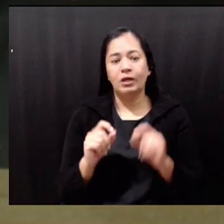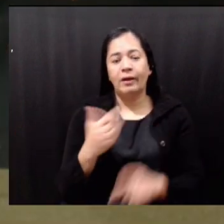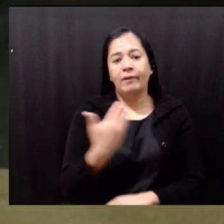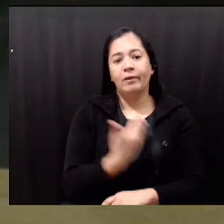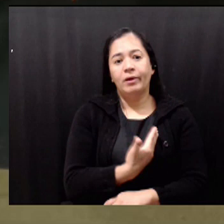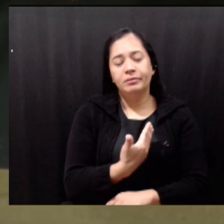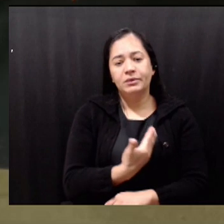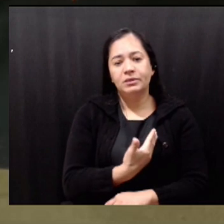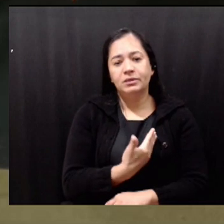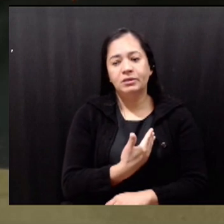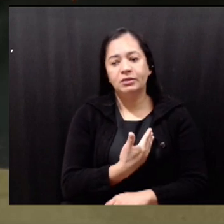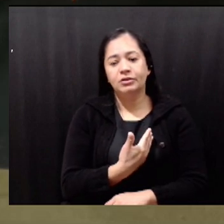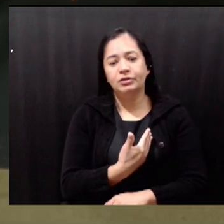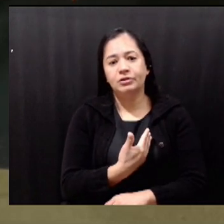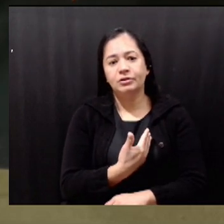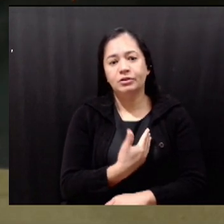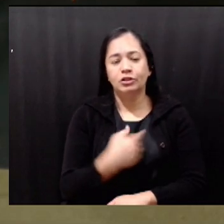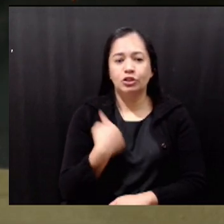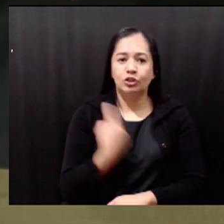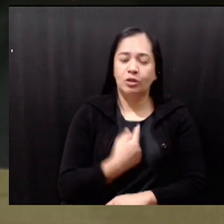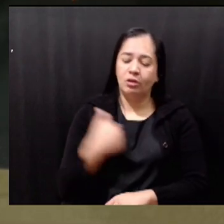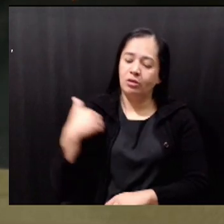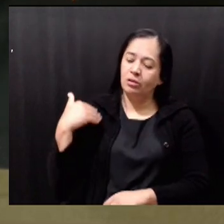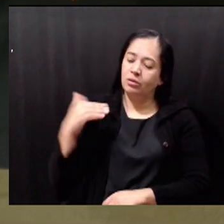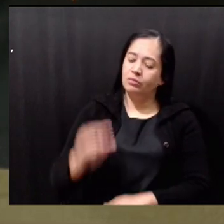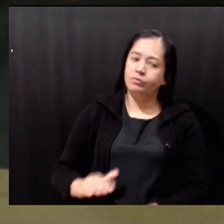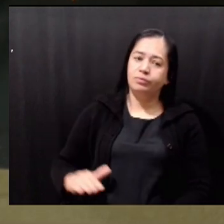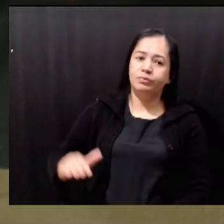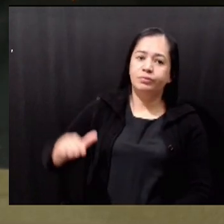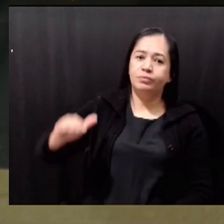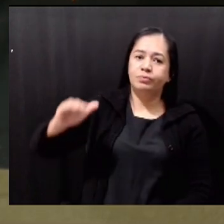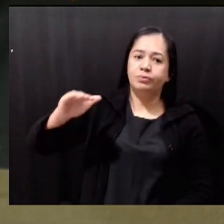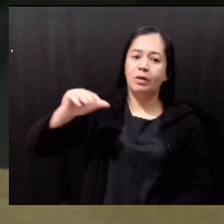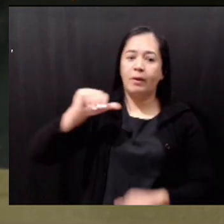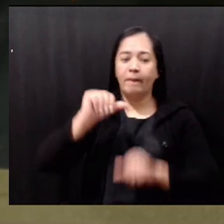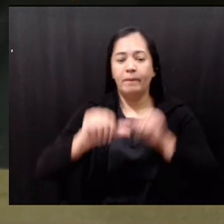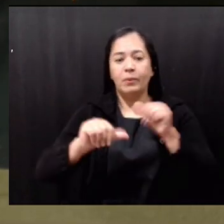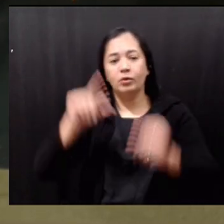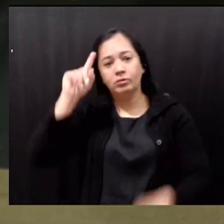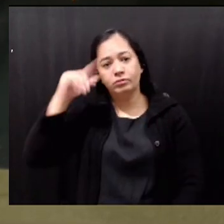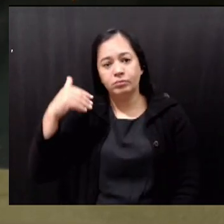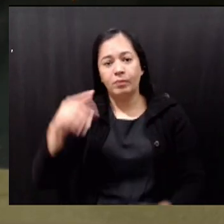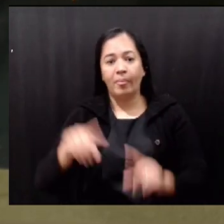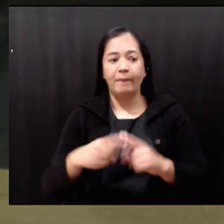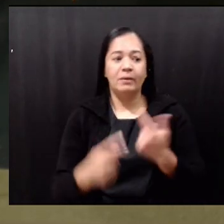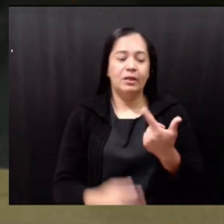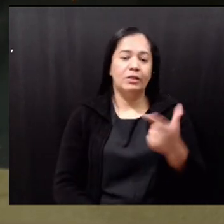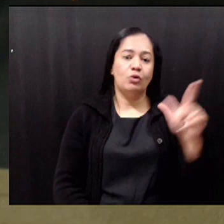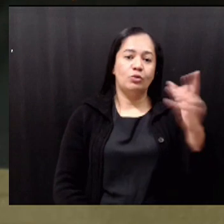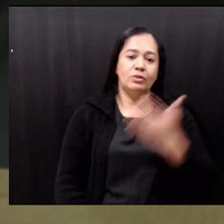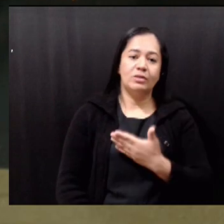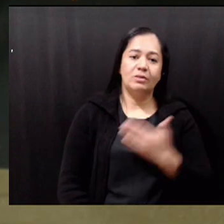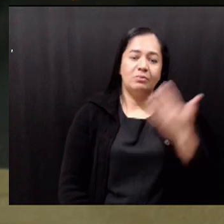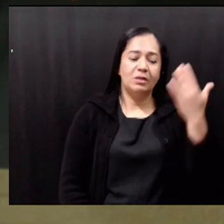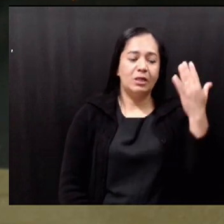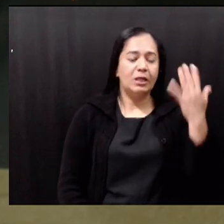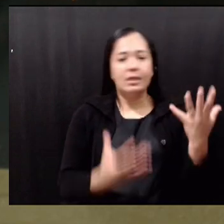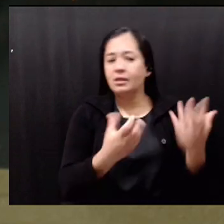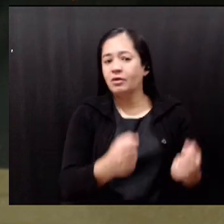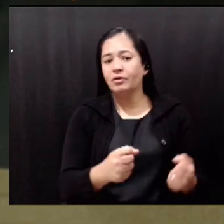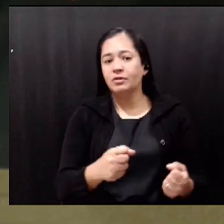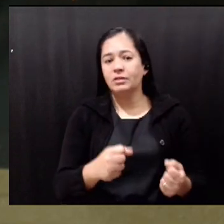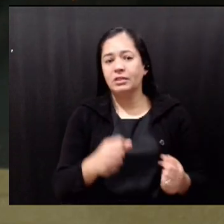ali, né, a gente cresce, muda de rotina e prioridades, porque alguns amigos não entendem que isso não é se afastar. Que legal a gente